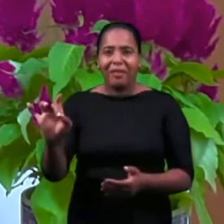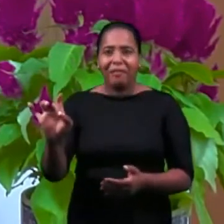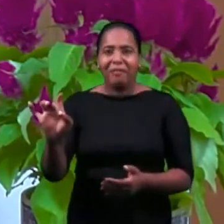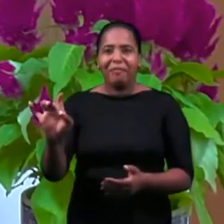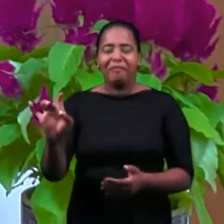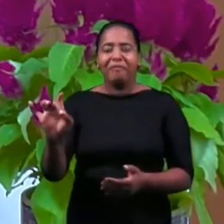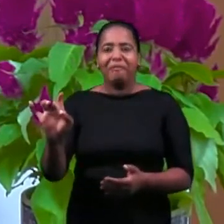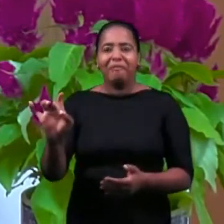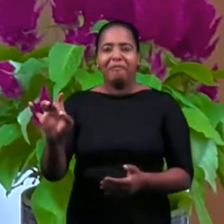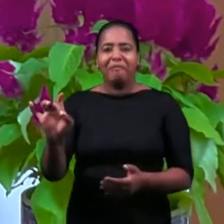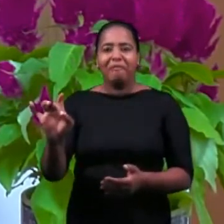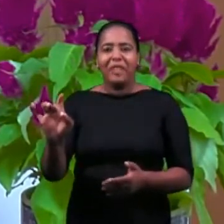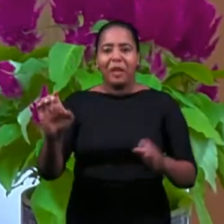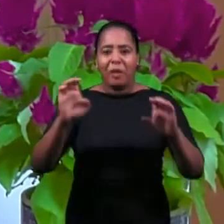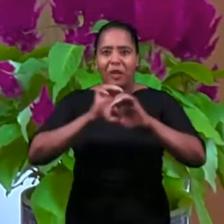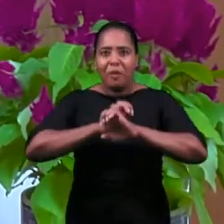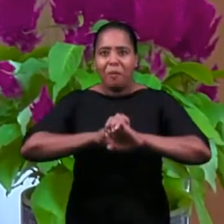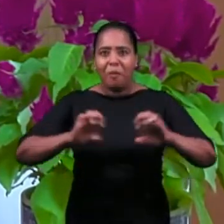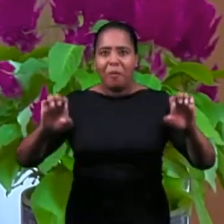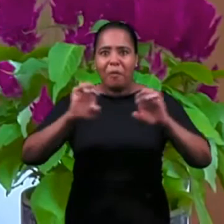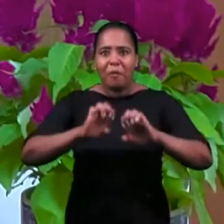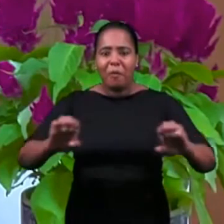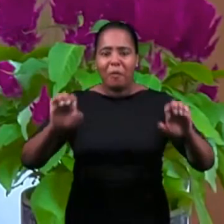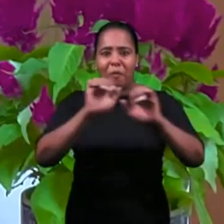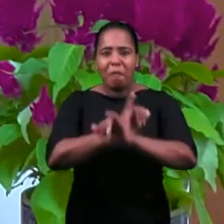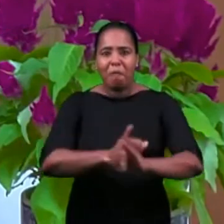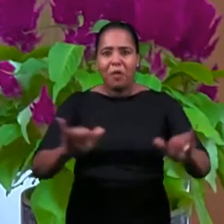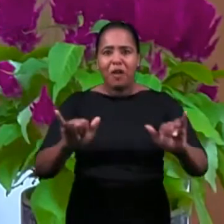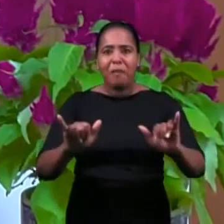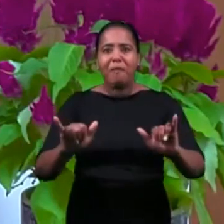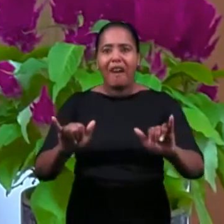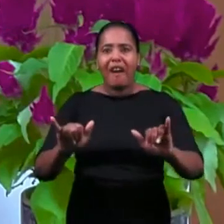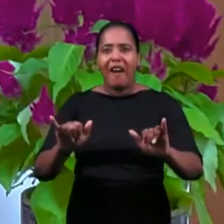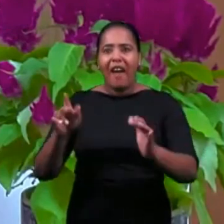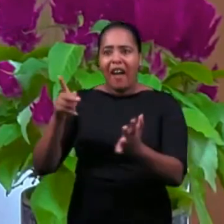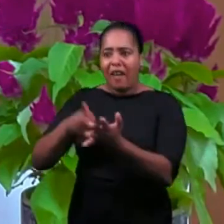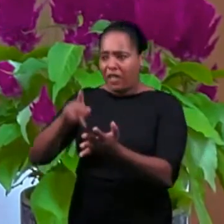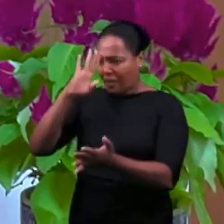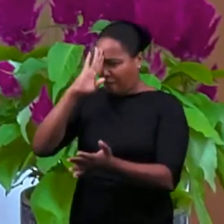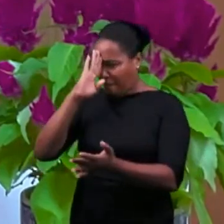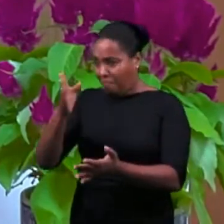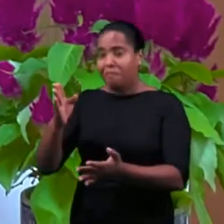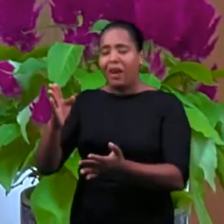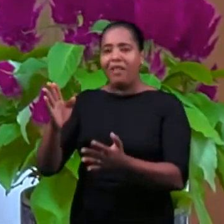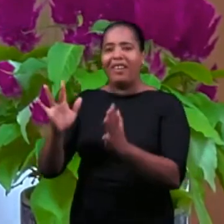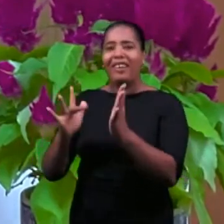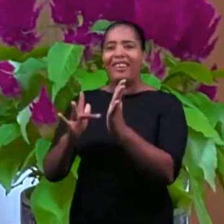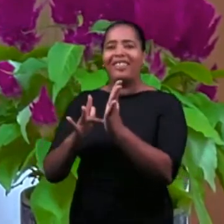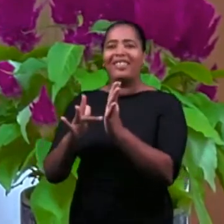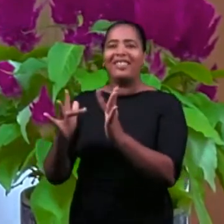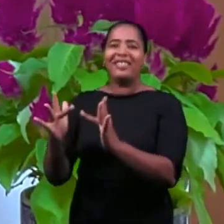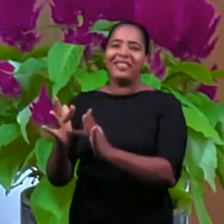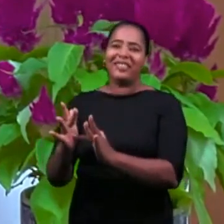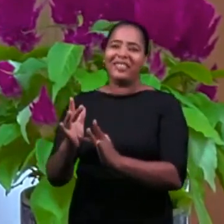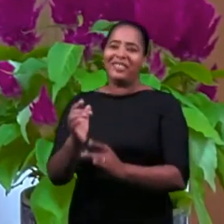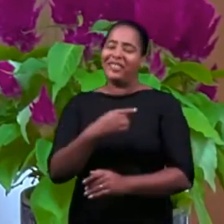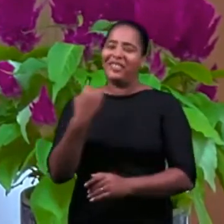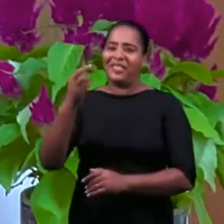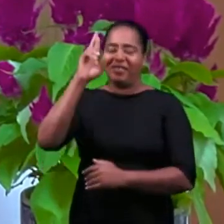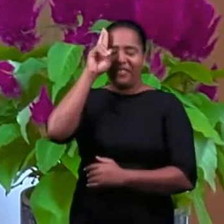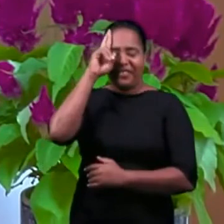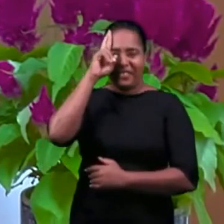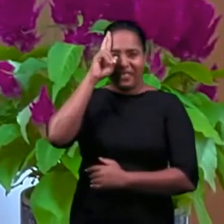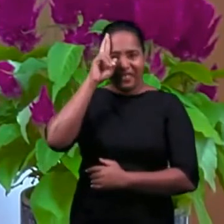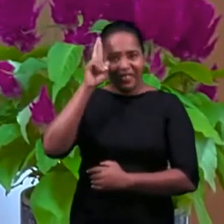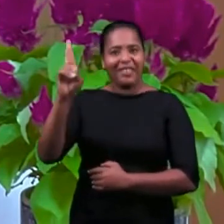possam proclamar agora essa grande verdade de que Jesus é o nosso Senhor e